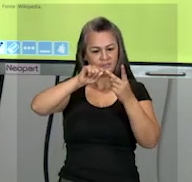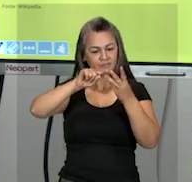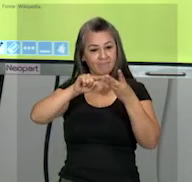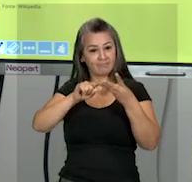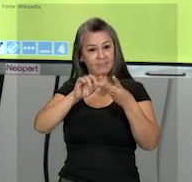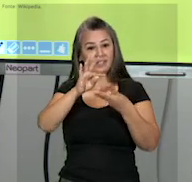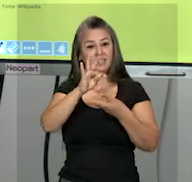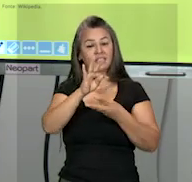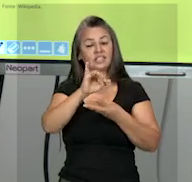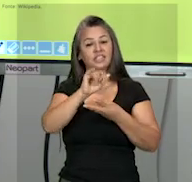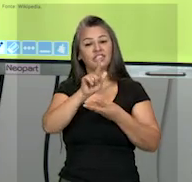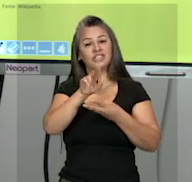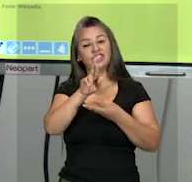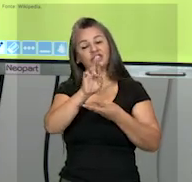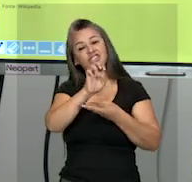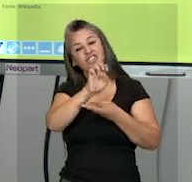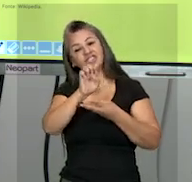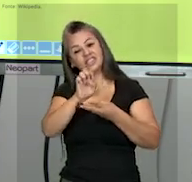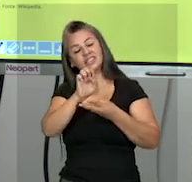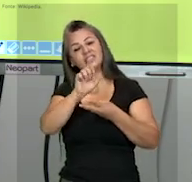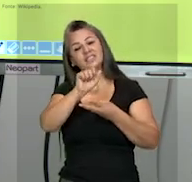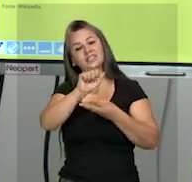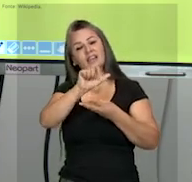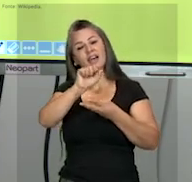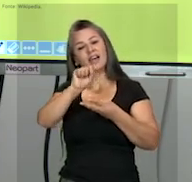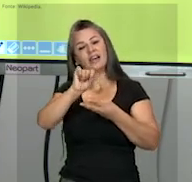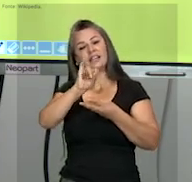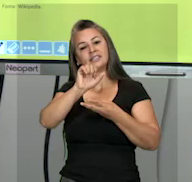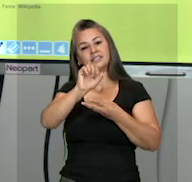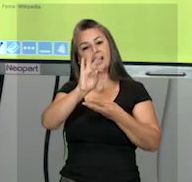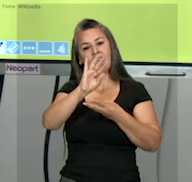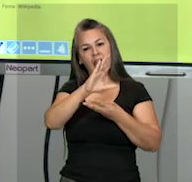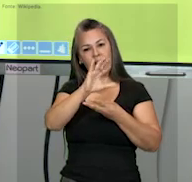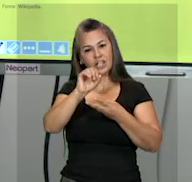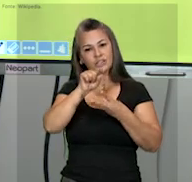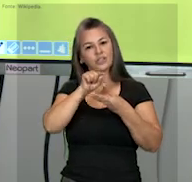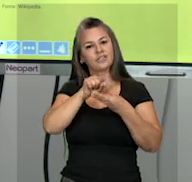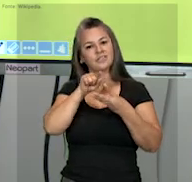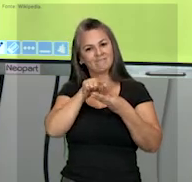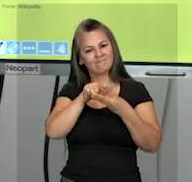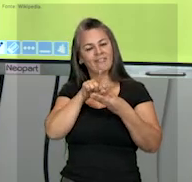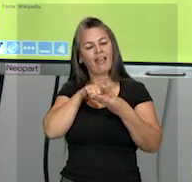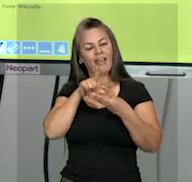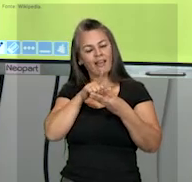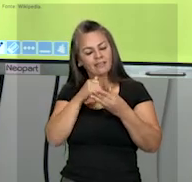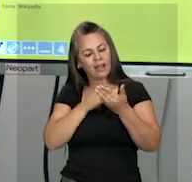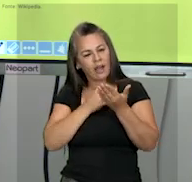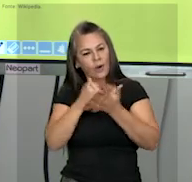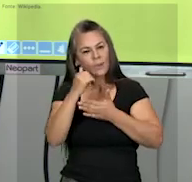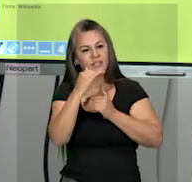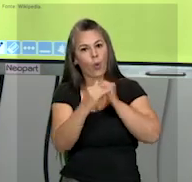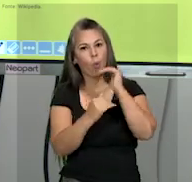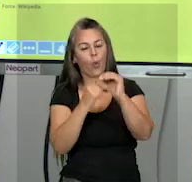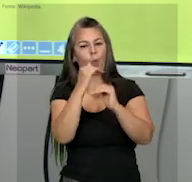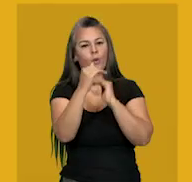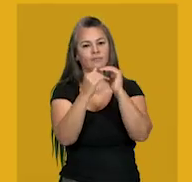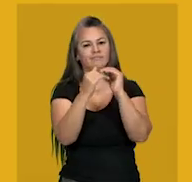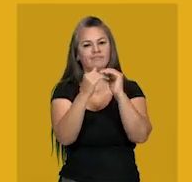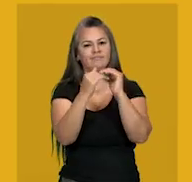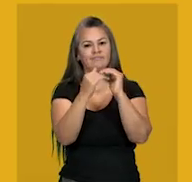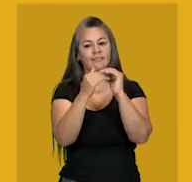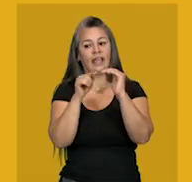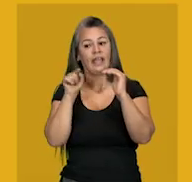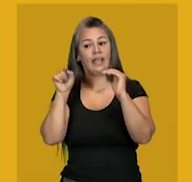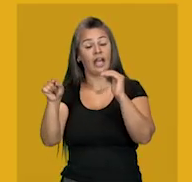é muito interessante. Os tigres asiáticos, ao contrário do Japão, que há muito tempo é um país desenvolvido, é um país rico, os tigres asiáticos